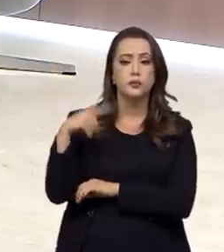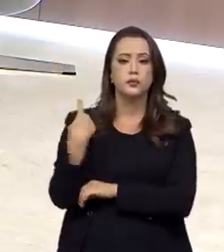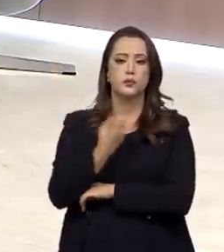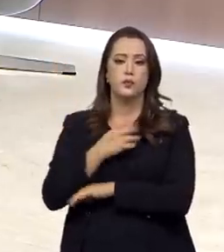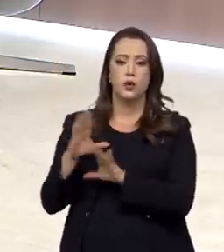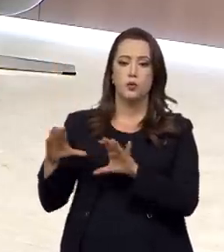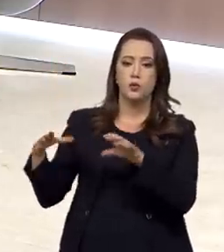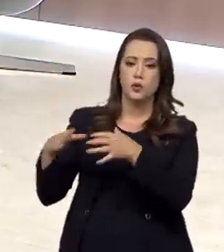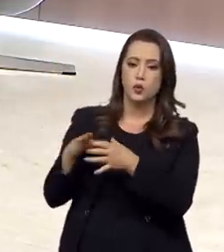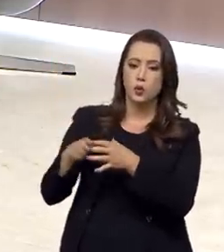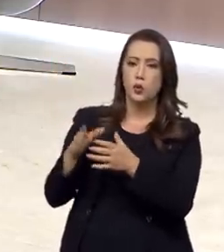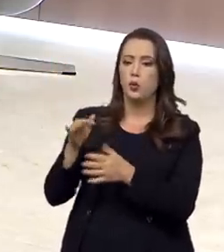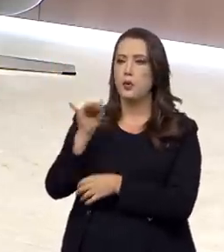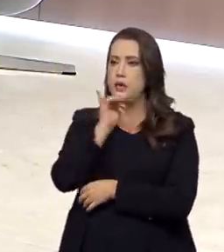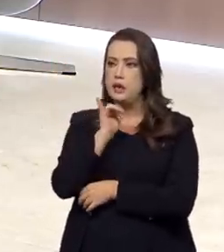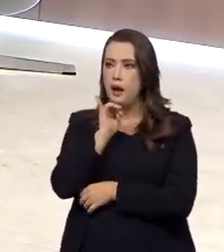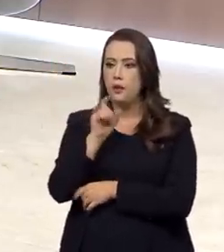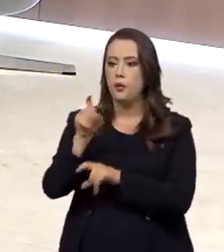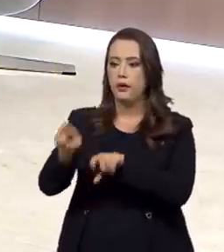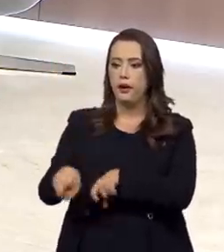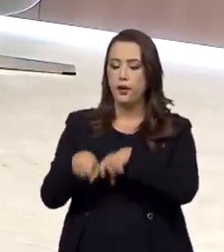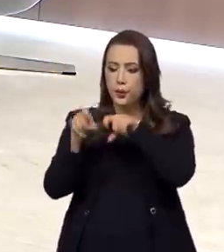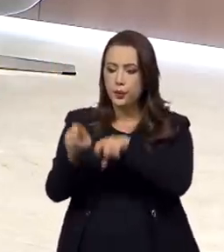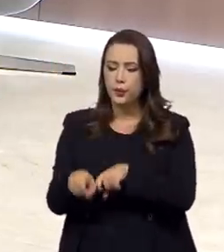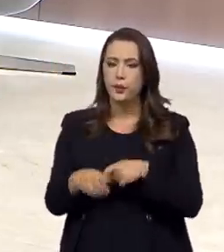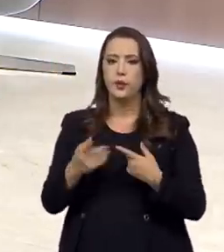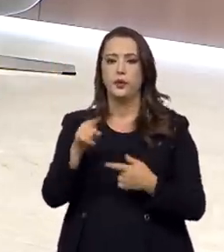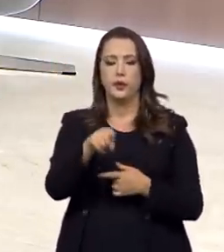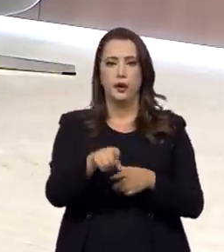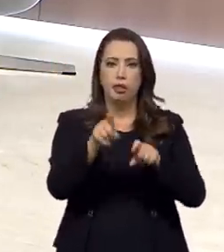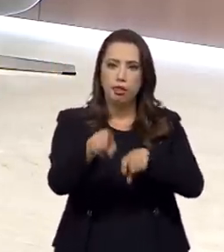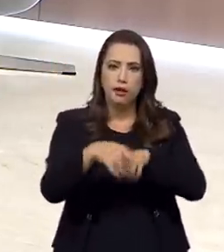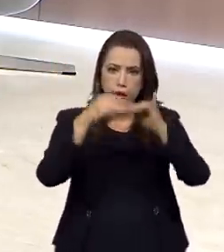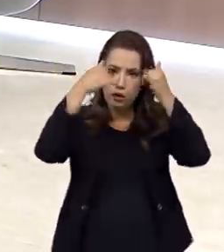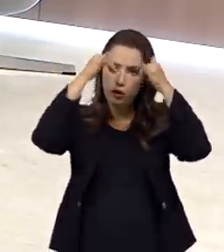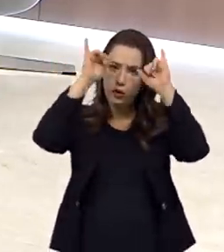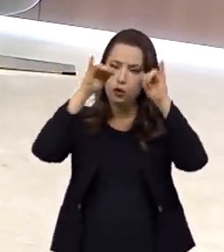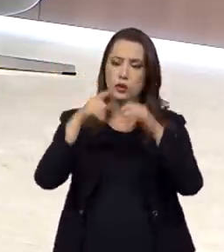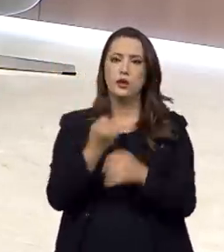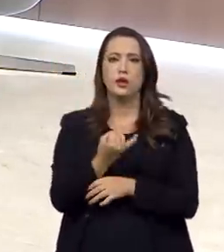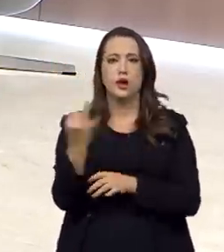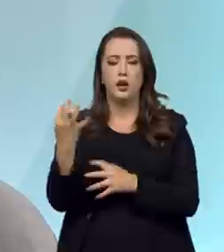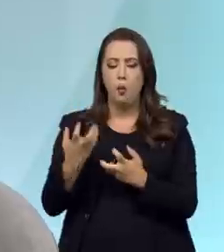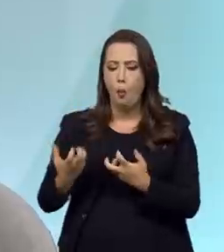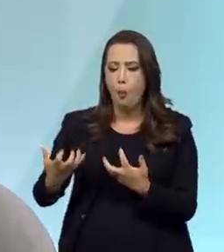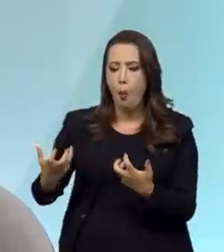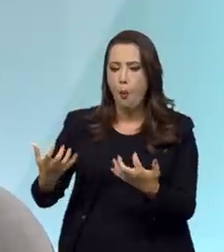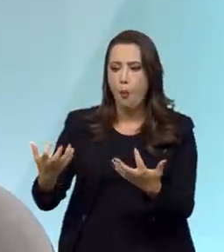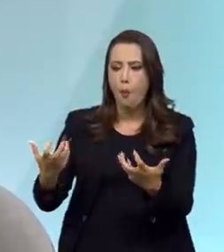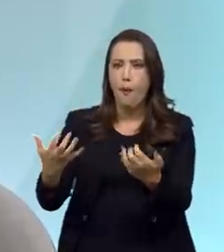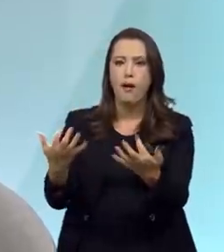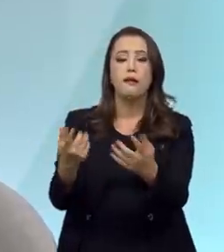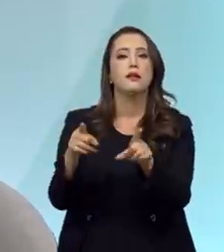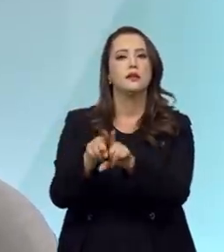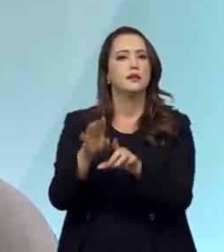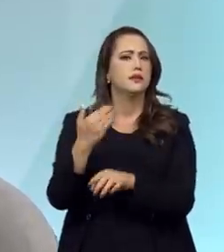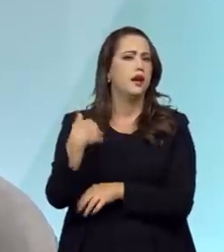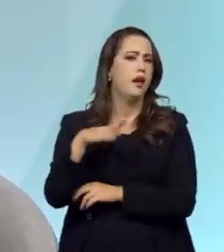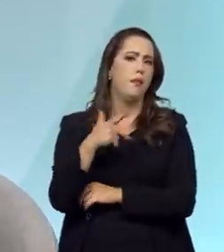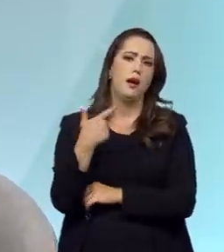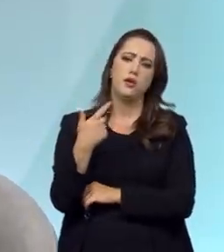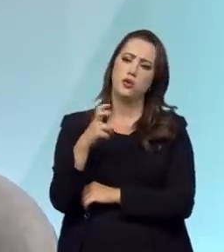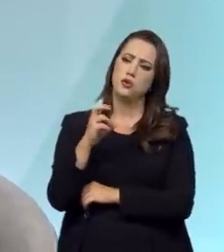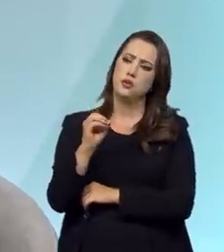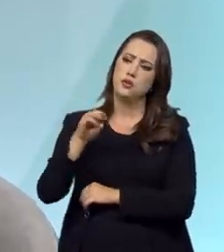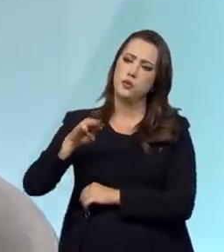para o setor da água da Agricultura é da agropecuária que tem muita vegetação nativa isso é o mais de 200 250